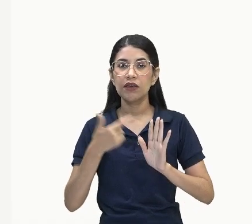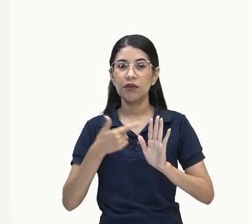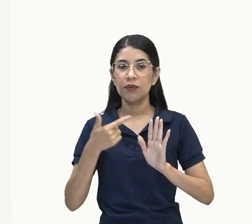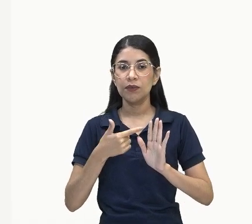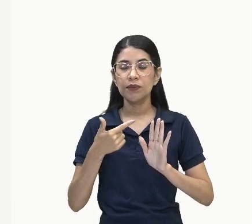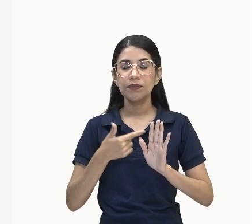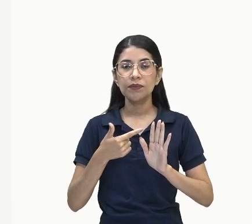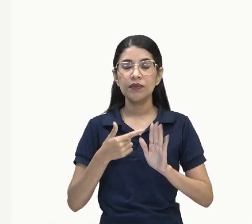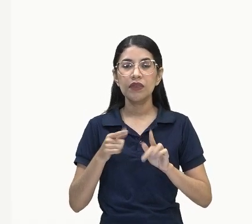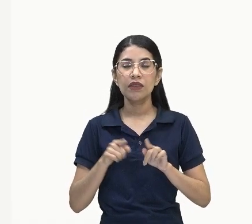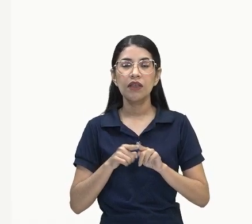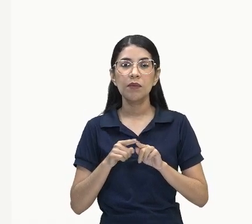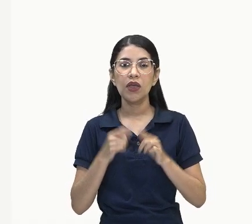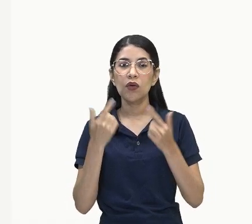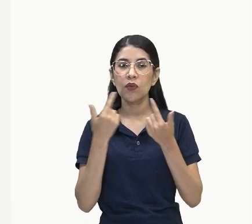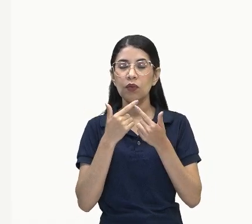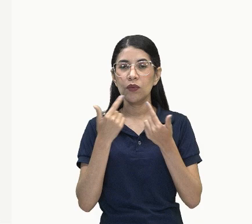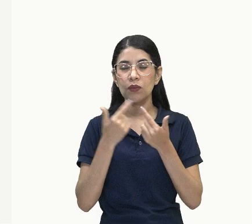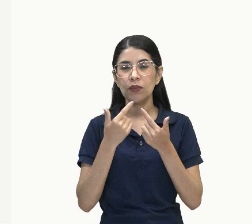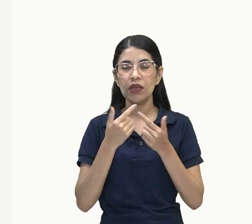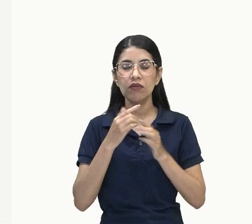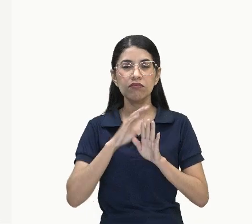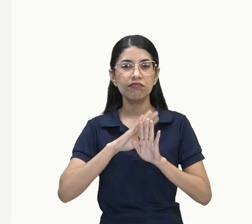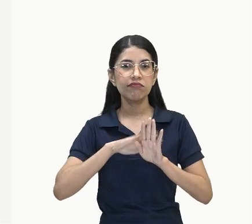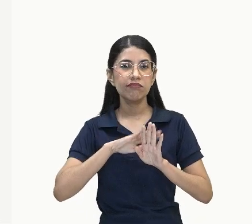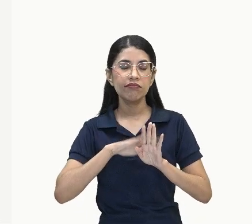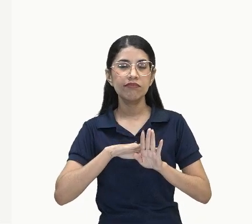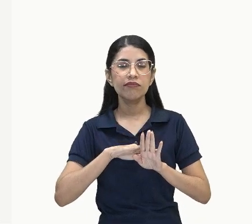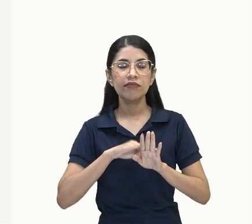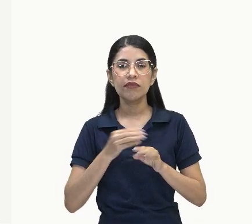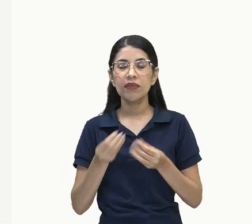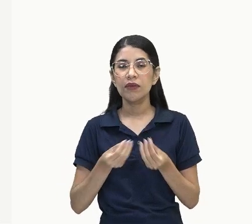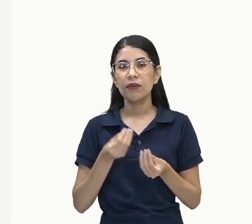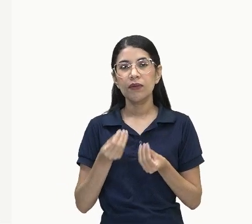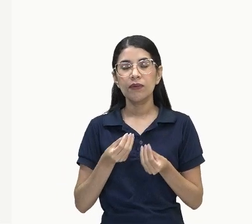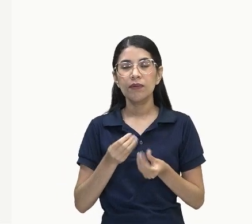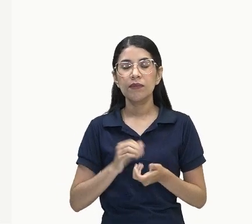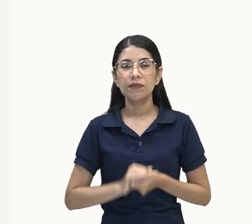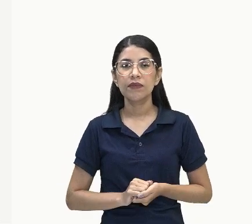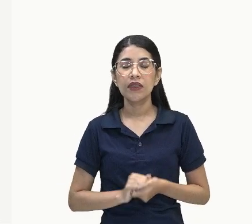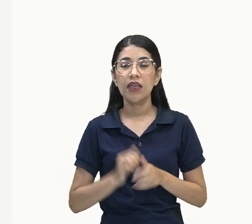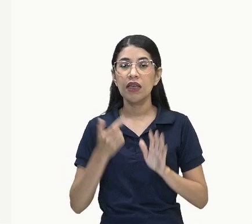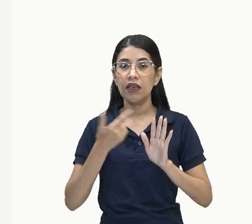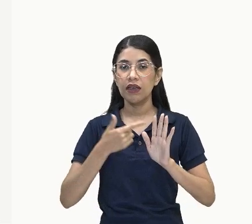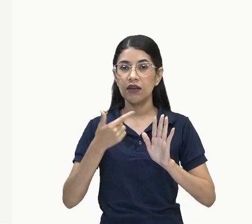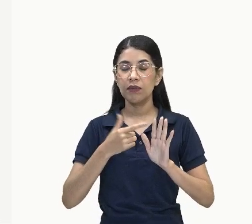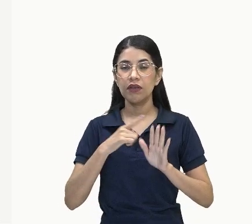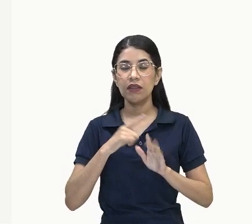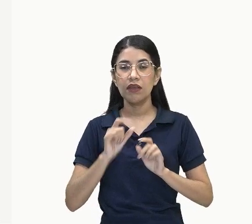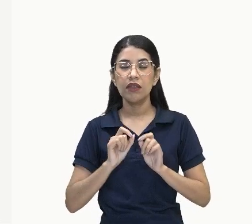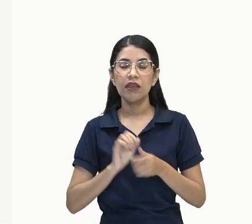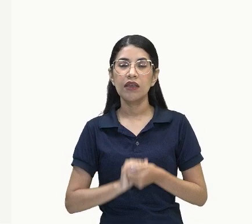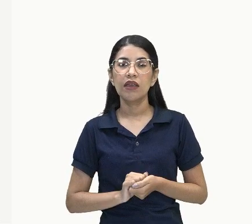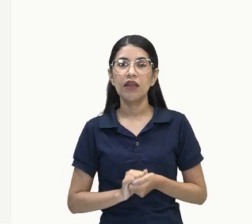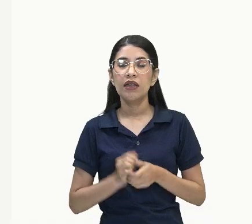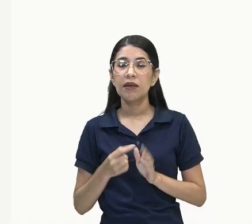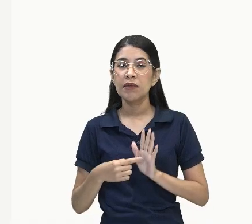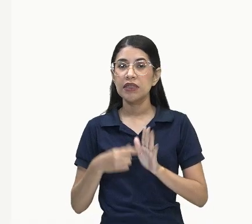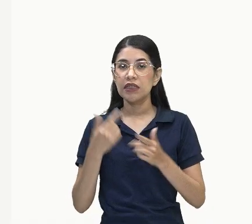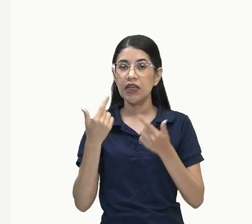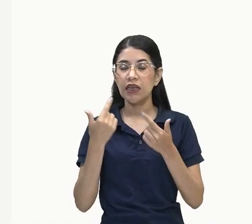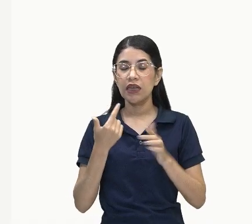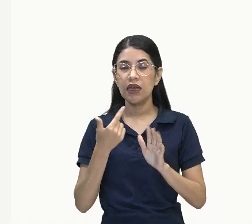ironia e o humor, né, sutil. Nós temos a ironia, porque ele vai ironizar, ele vai